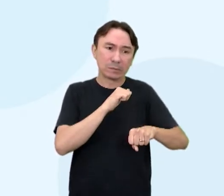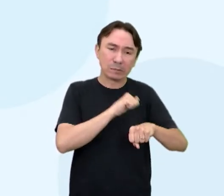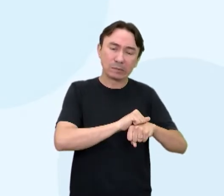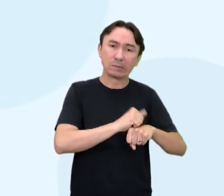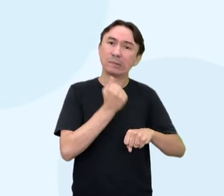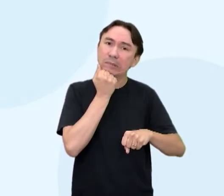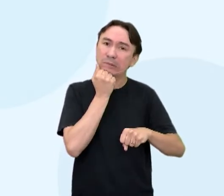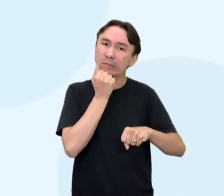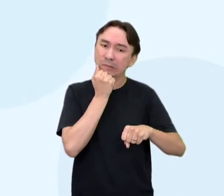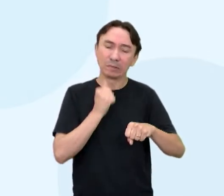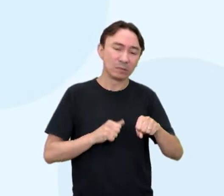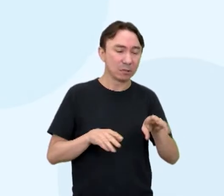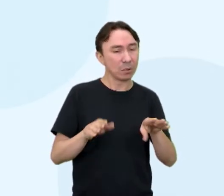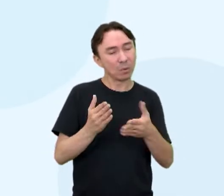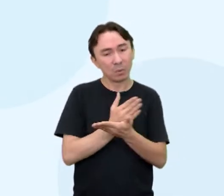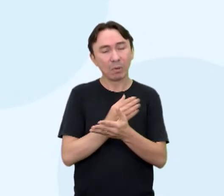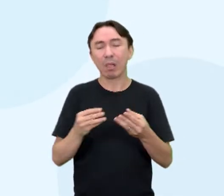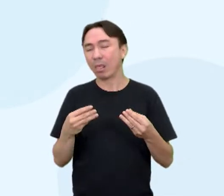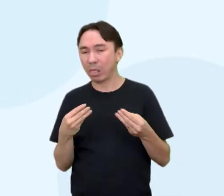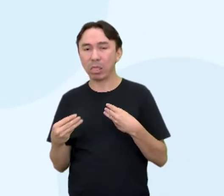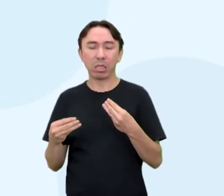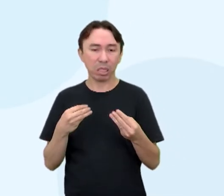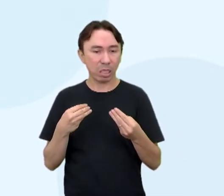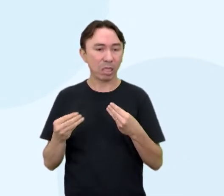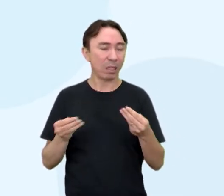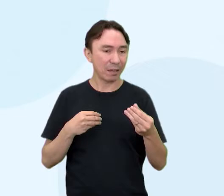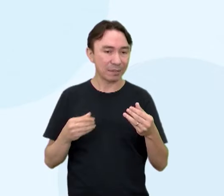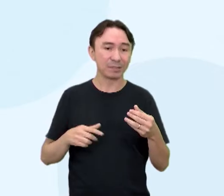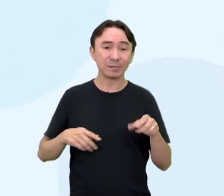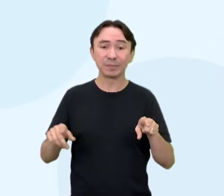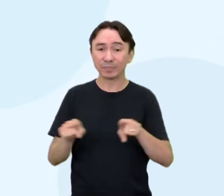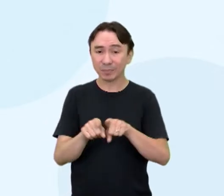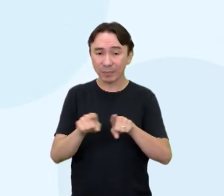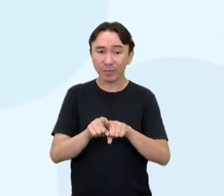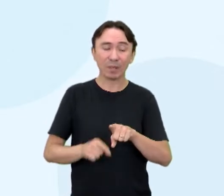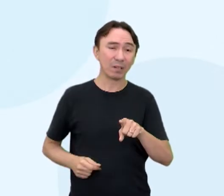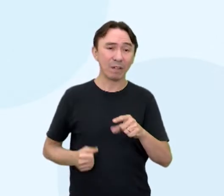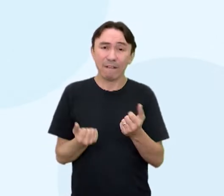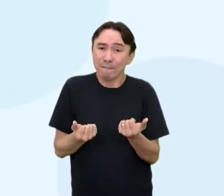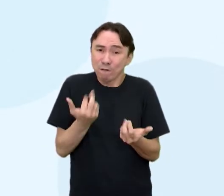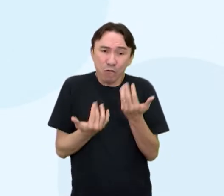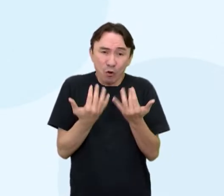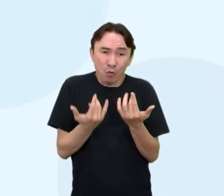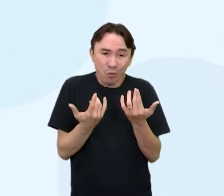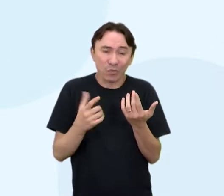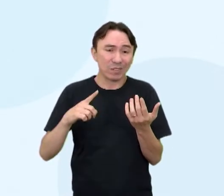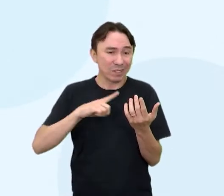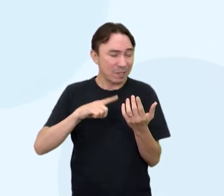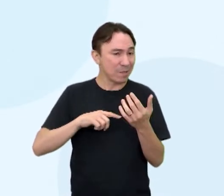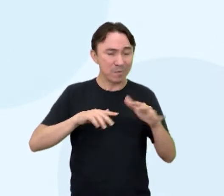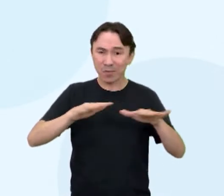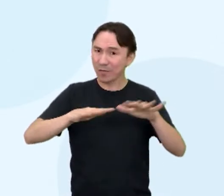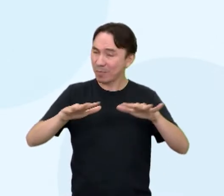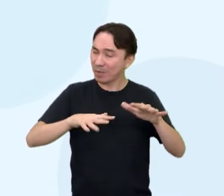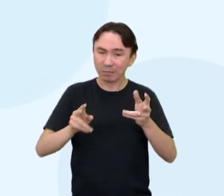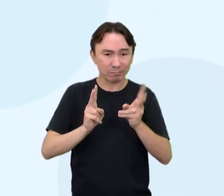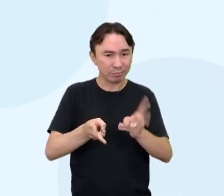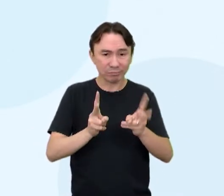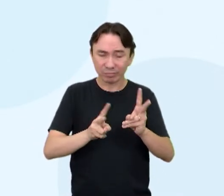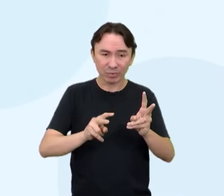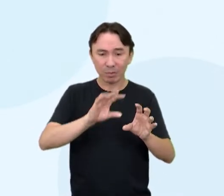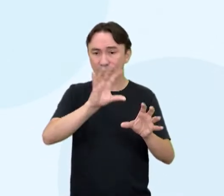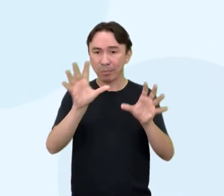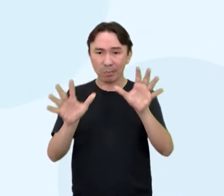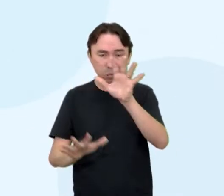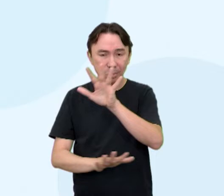né? E esse manto ele vai fazendo aí um movimento constante, né, fazendo com que, logicamente, as